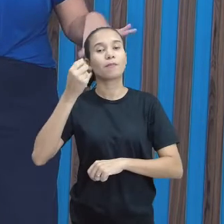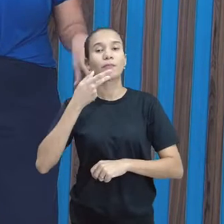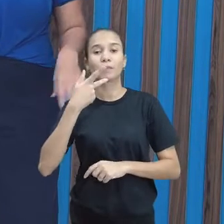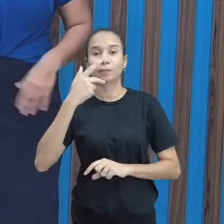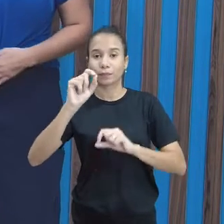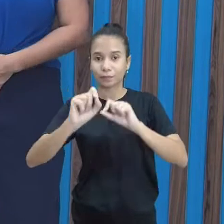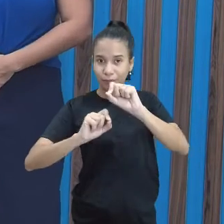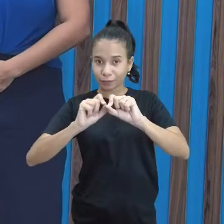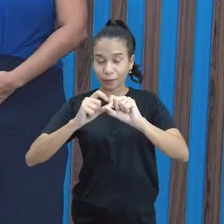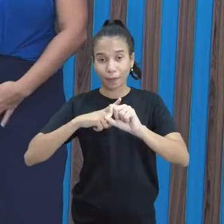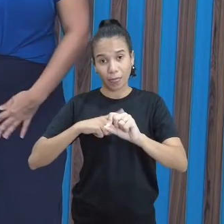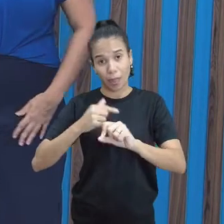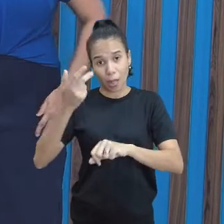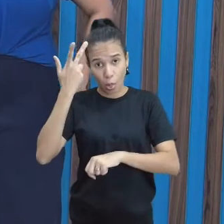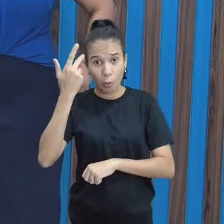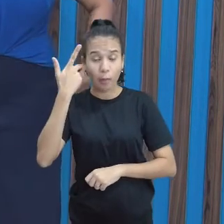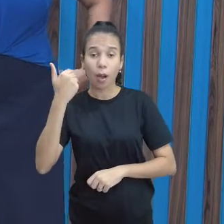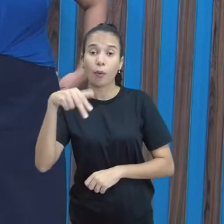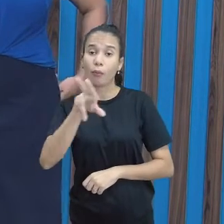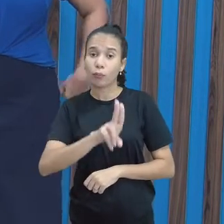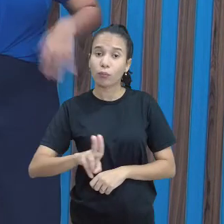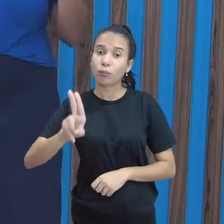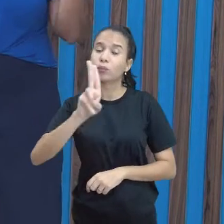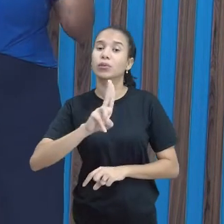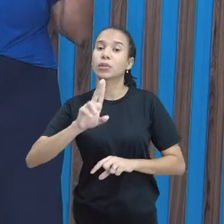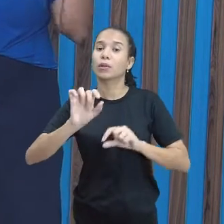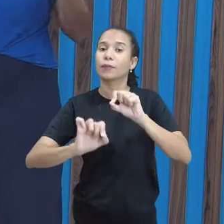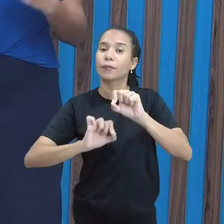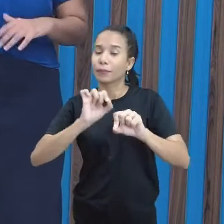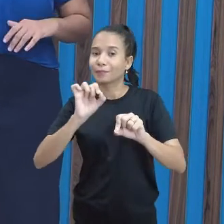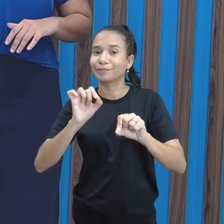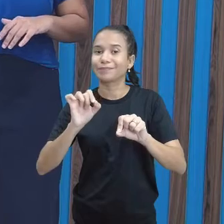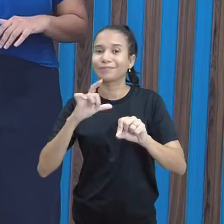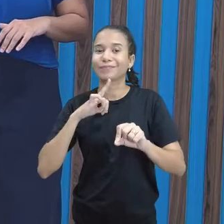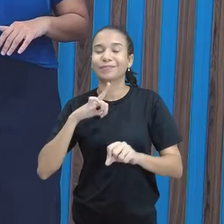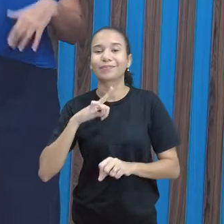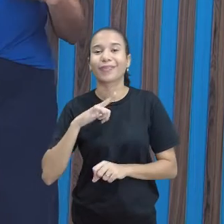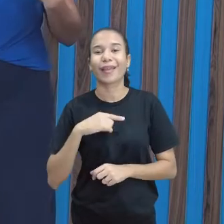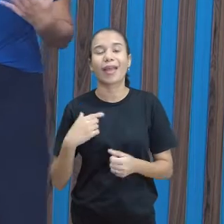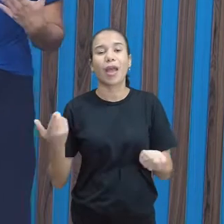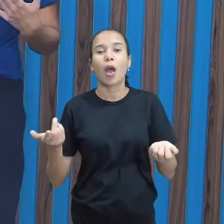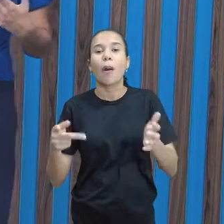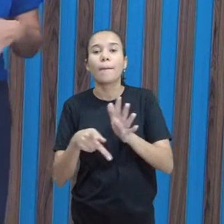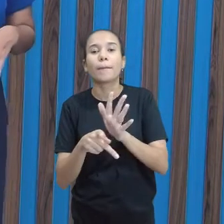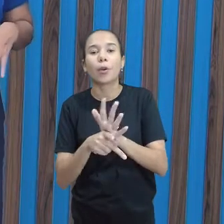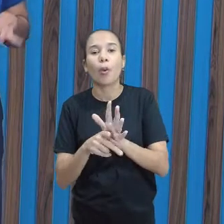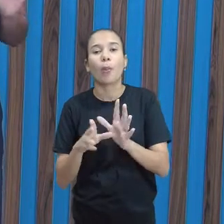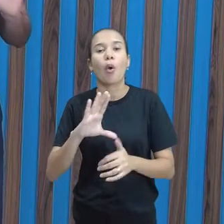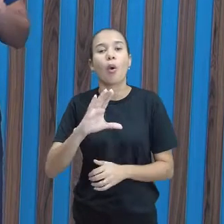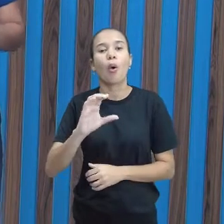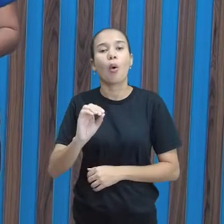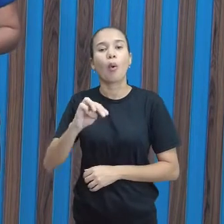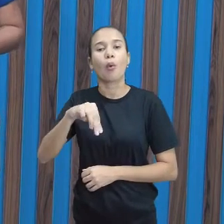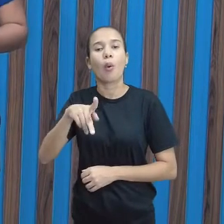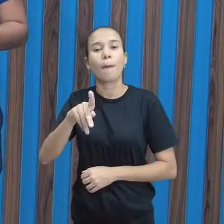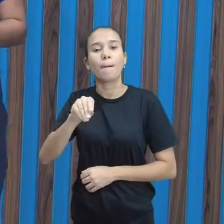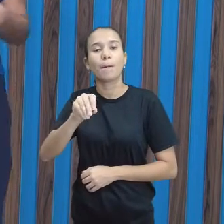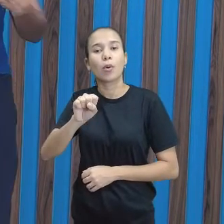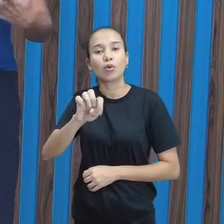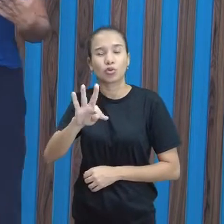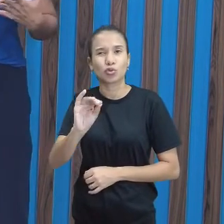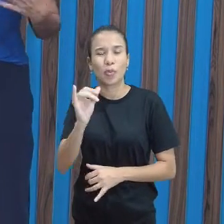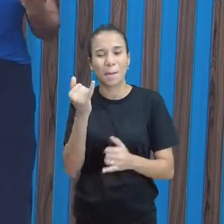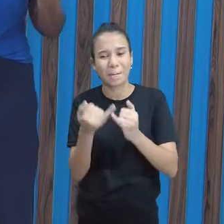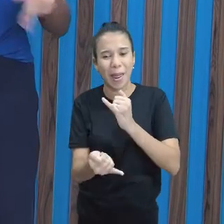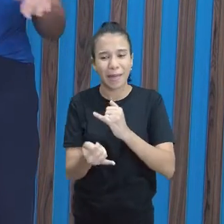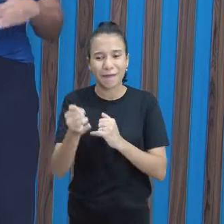aqui, usualmente a gente tem o hábito de usar mais os tempos compostos, porque parece que é mais